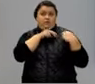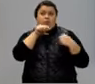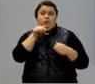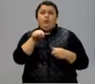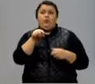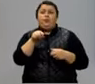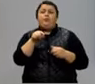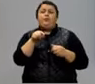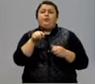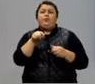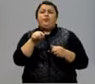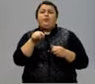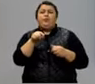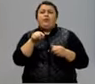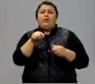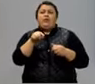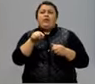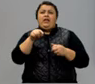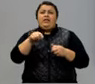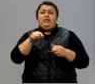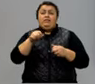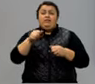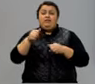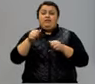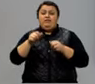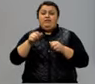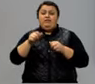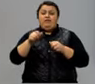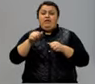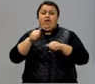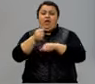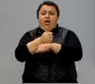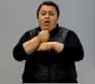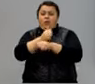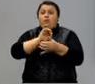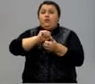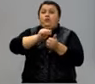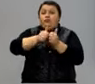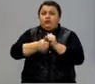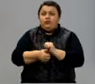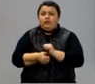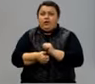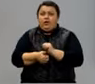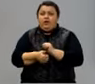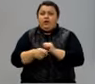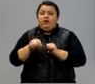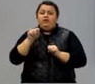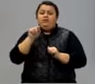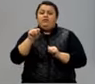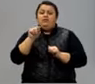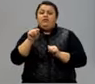melhoria da capacidade física desses atletas está relacionado ao transporte de quê?